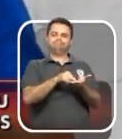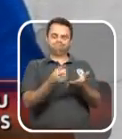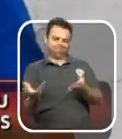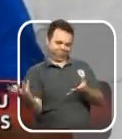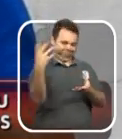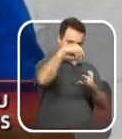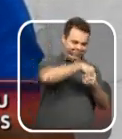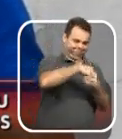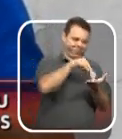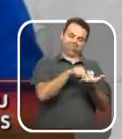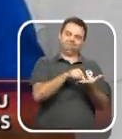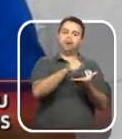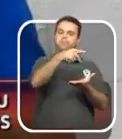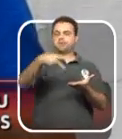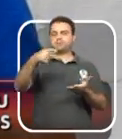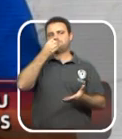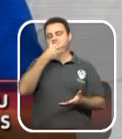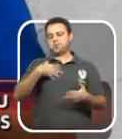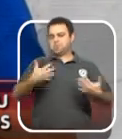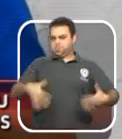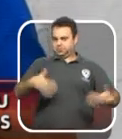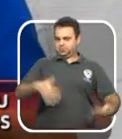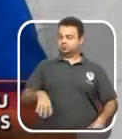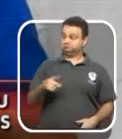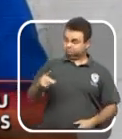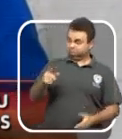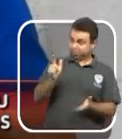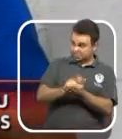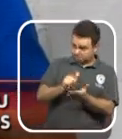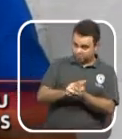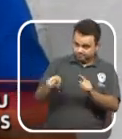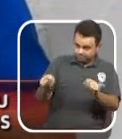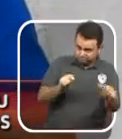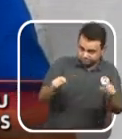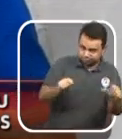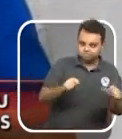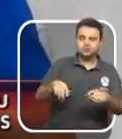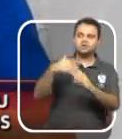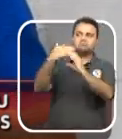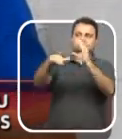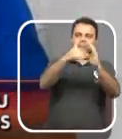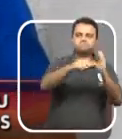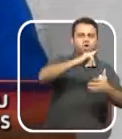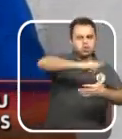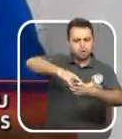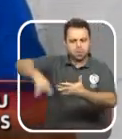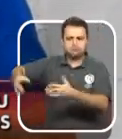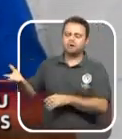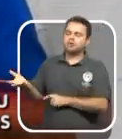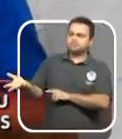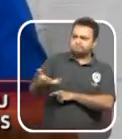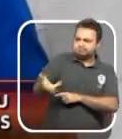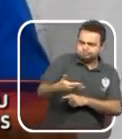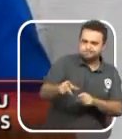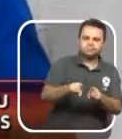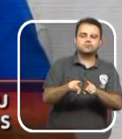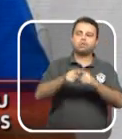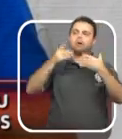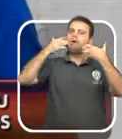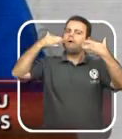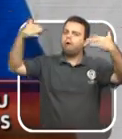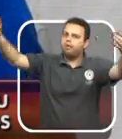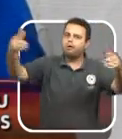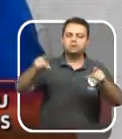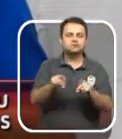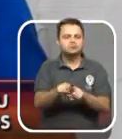na terça. E depois, sabe como o vereador votou, quem esteve na sessão. Então, assim, é um processo de transparência.